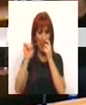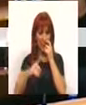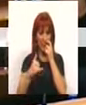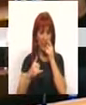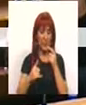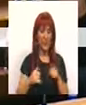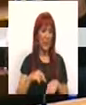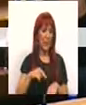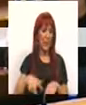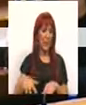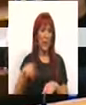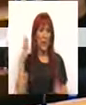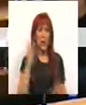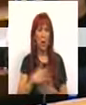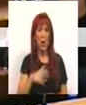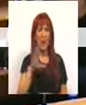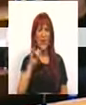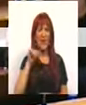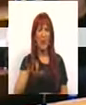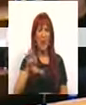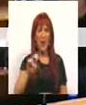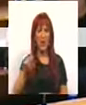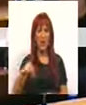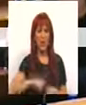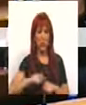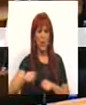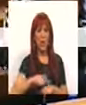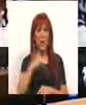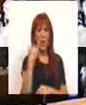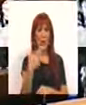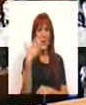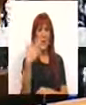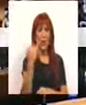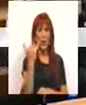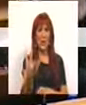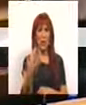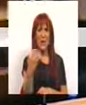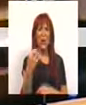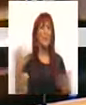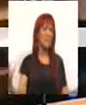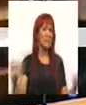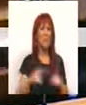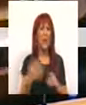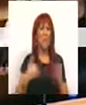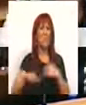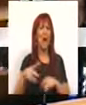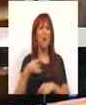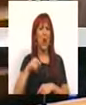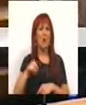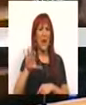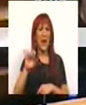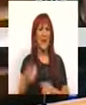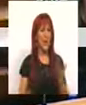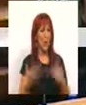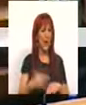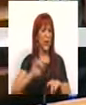2000, esta área, apenas cerca de 10 mil hectares durante a época 2017-2018, ou seja, mais de 9 mil hectares do que nos